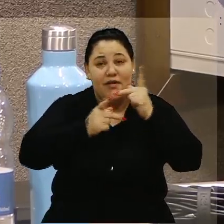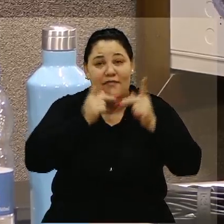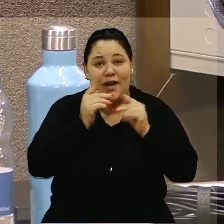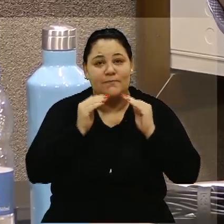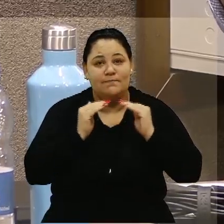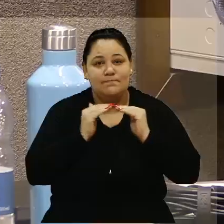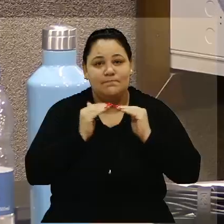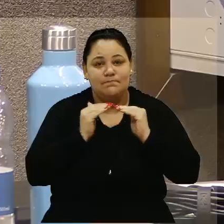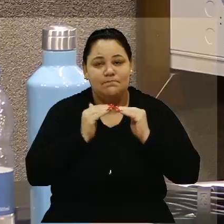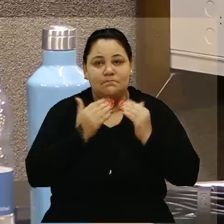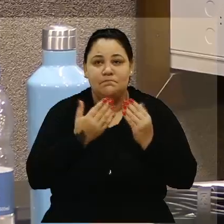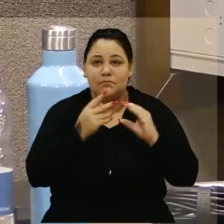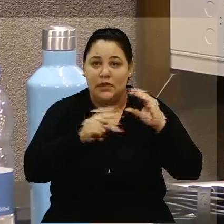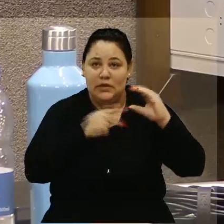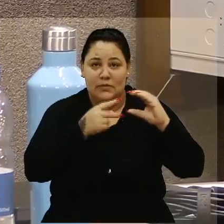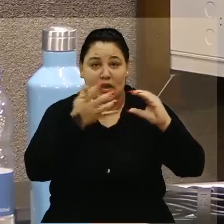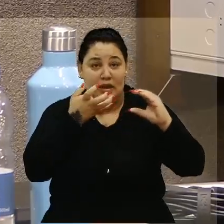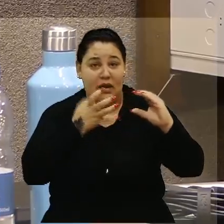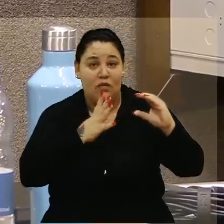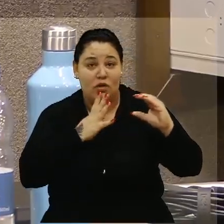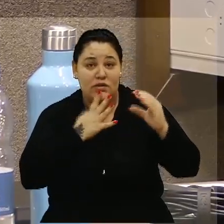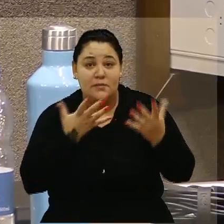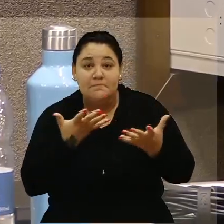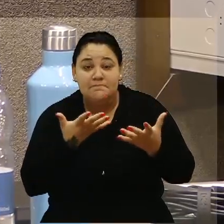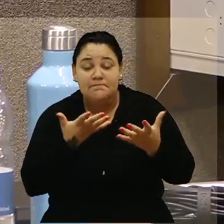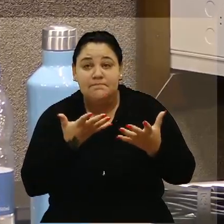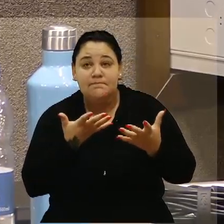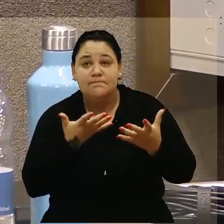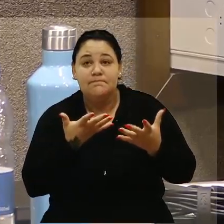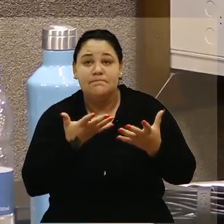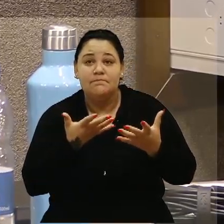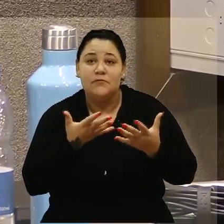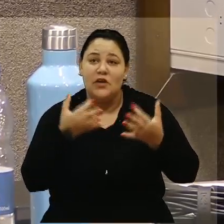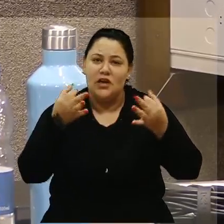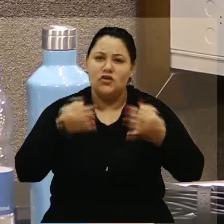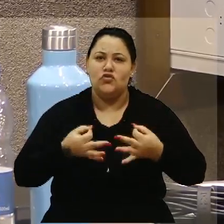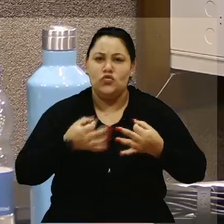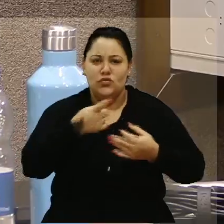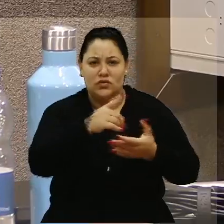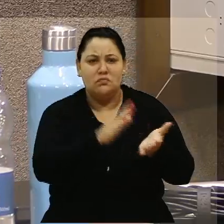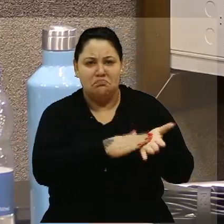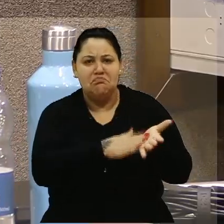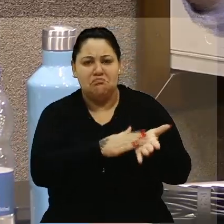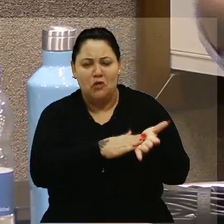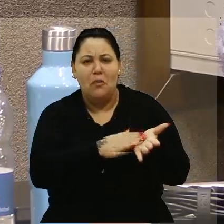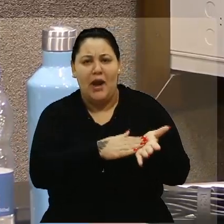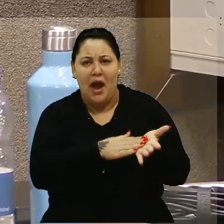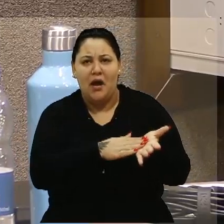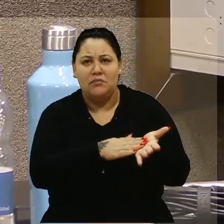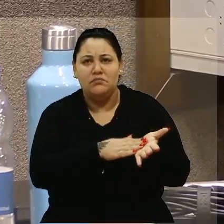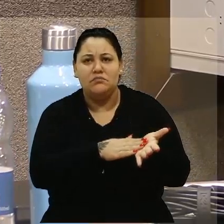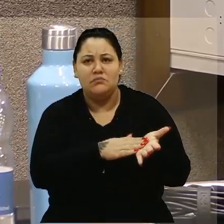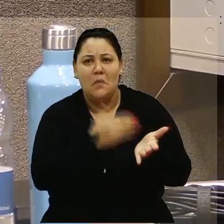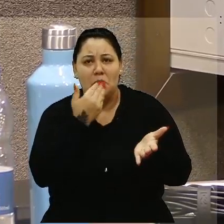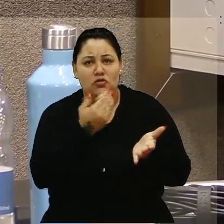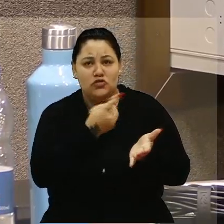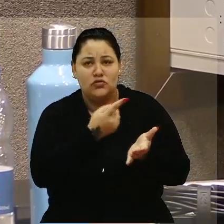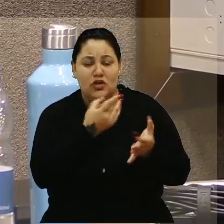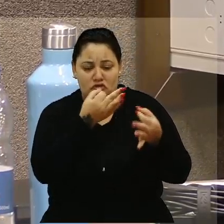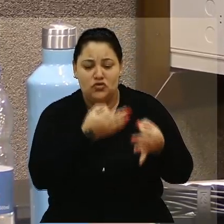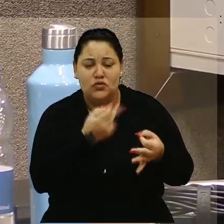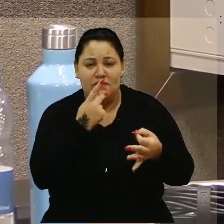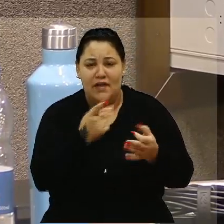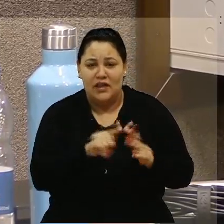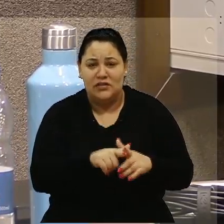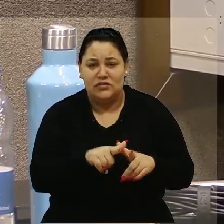a Câmara quer conhecer, de repente. É justa a sua reivindicação, é justa o que se fala nos jornais.